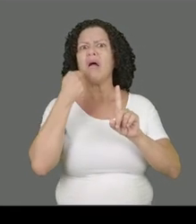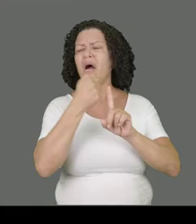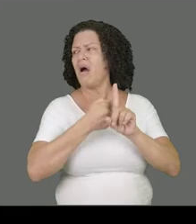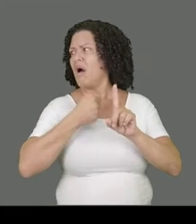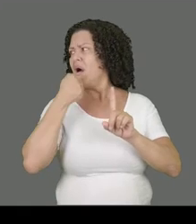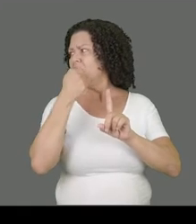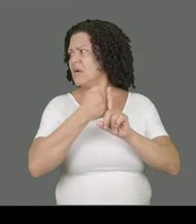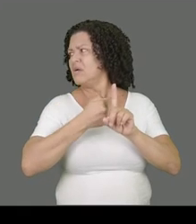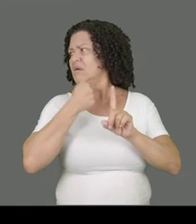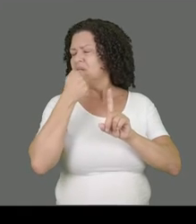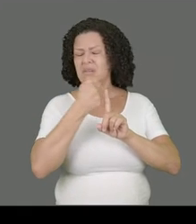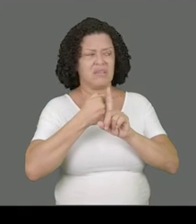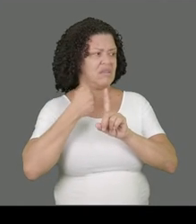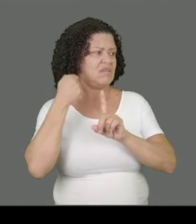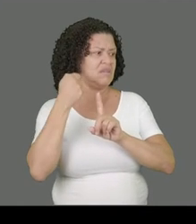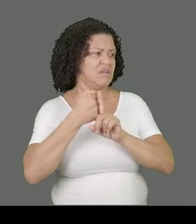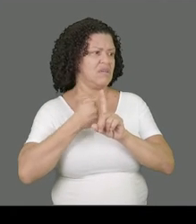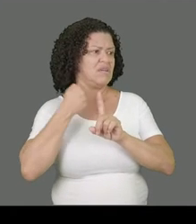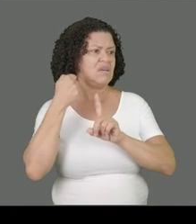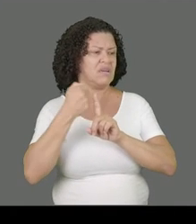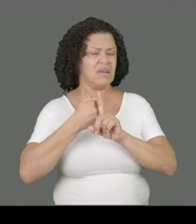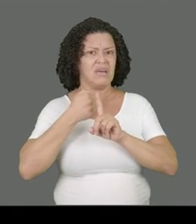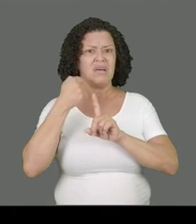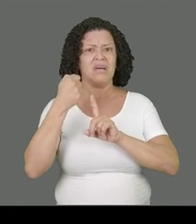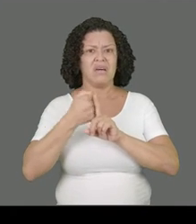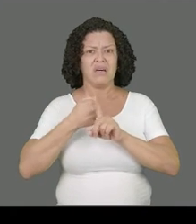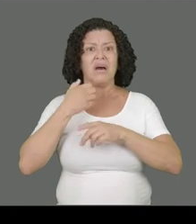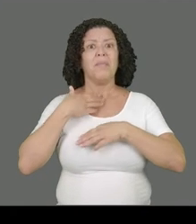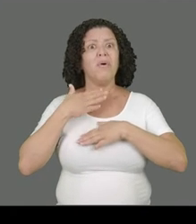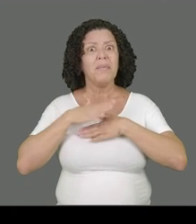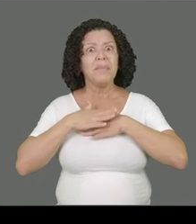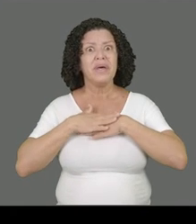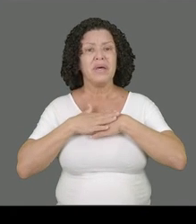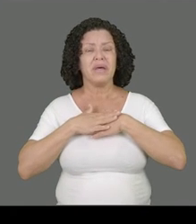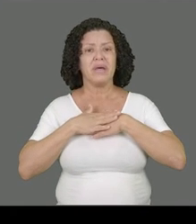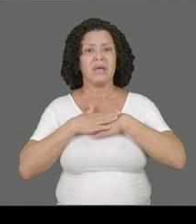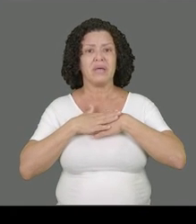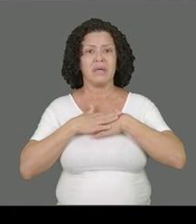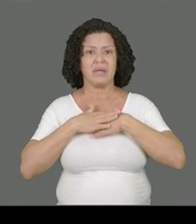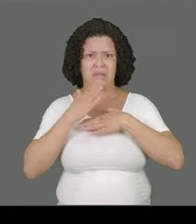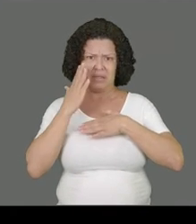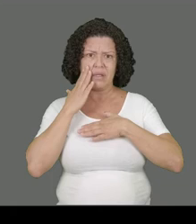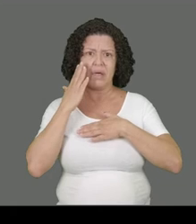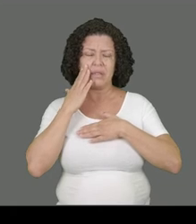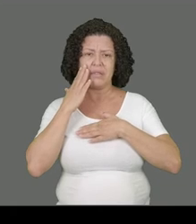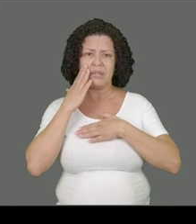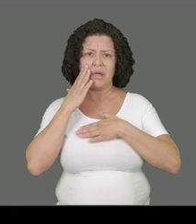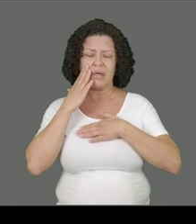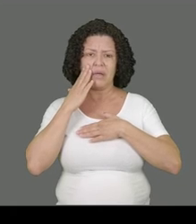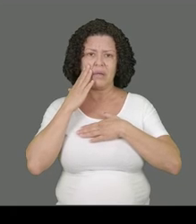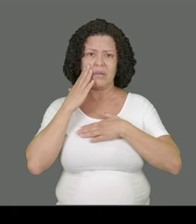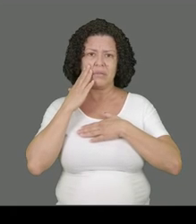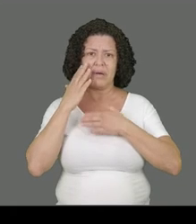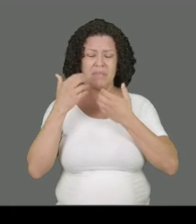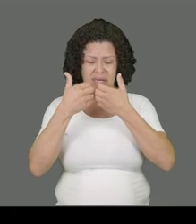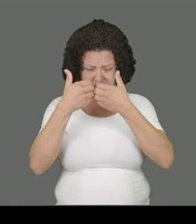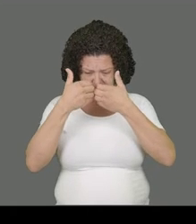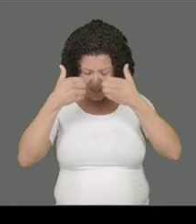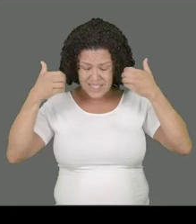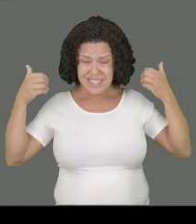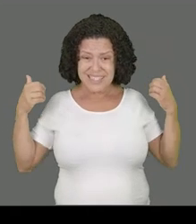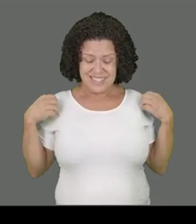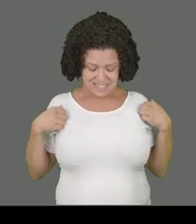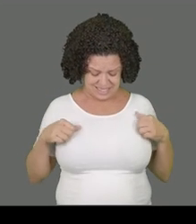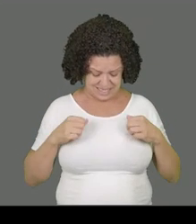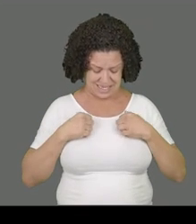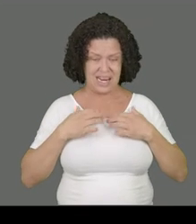da luta a ser travada, a luta por nós mesmos, a luta que nós temos que travar para burilar aquilo